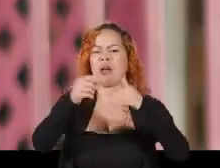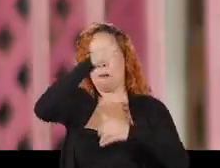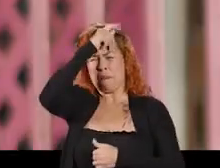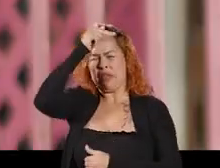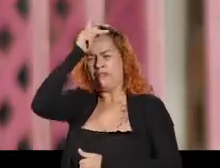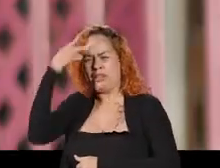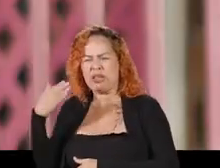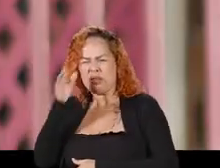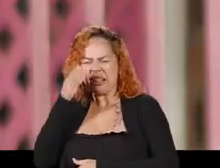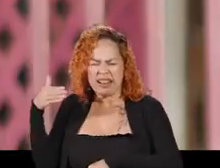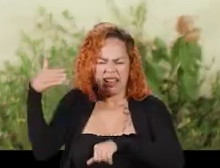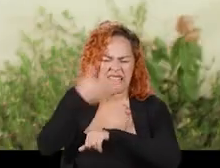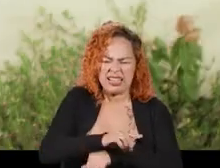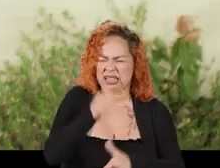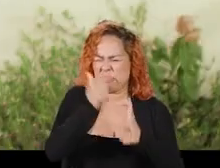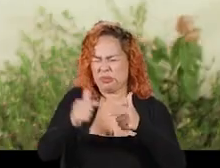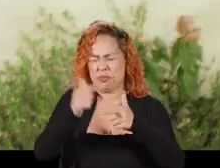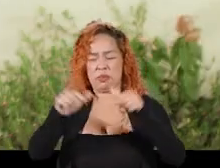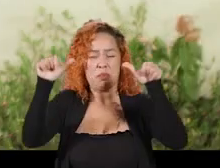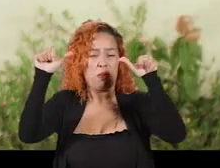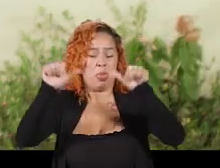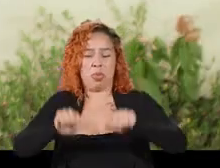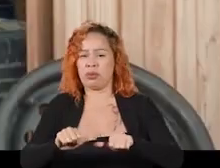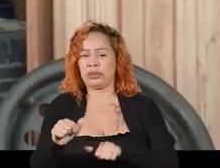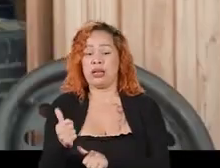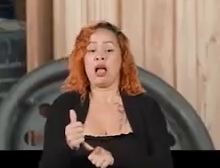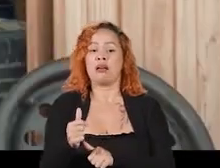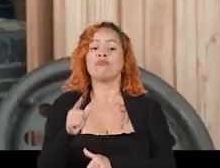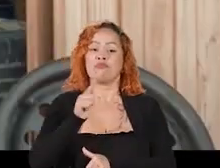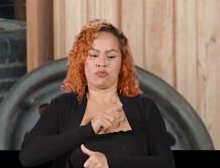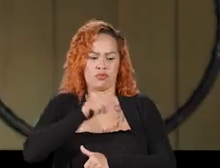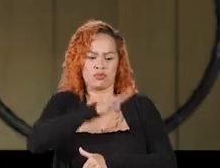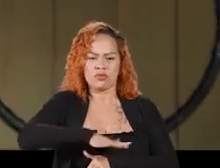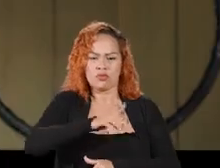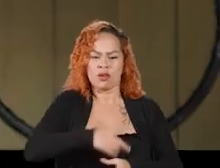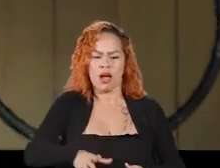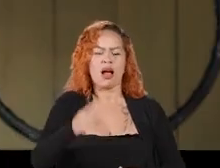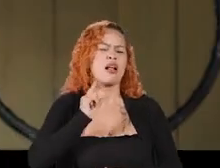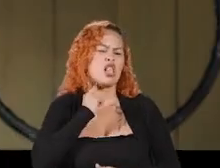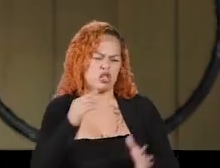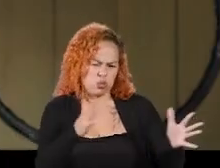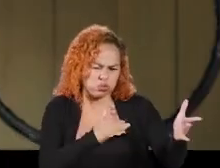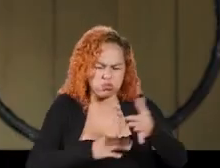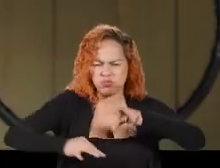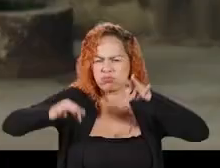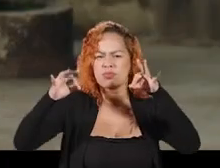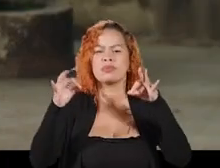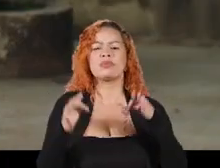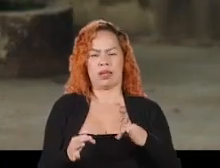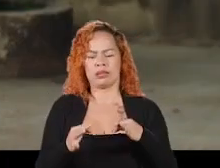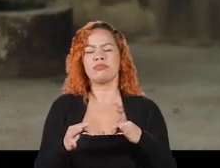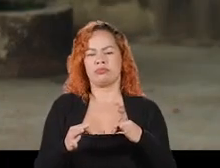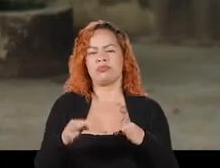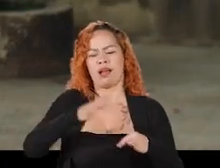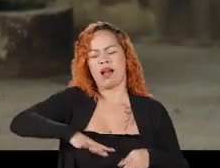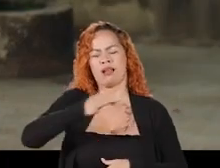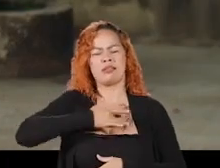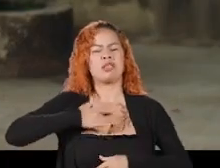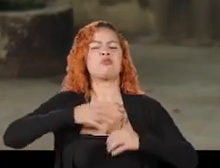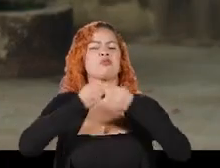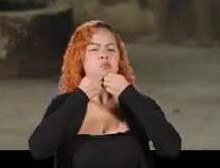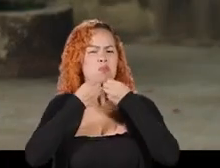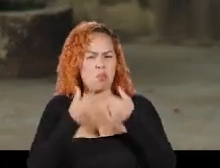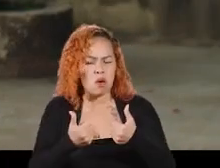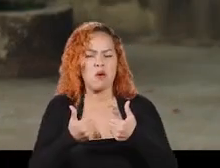Uma prefeitura lascada, uma cidade quebrada. Que tinha coleta, sim, nas datas certas, nos dias certos. Ele já deixou o alicerce na